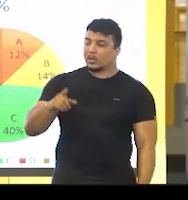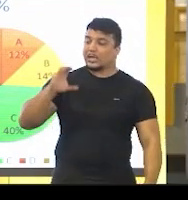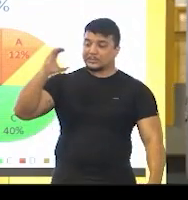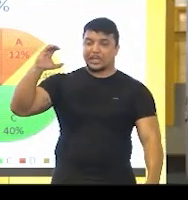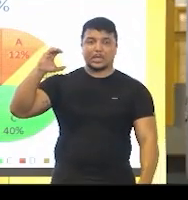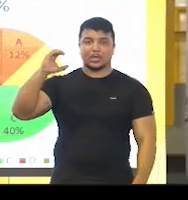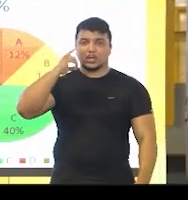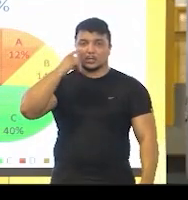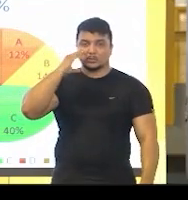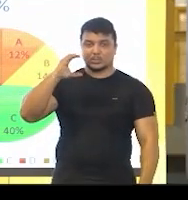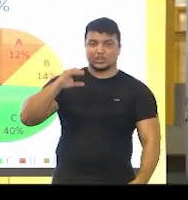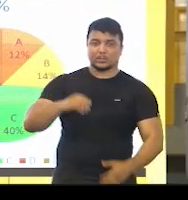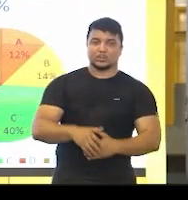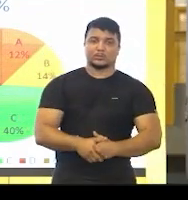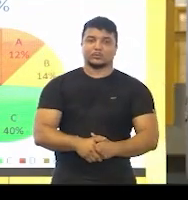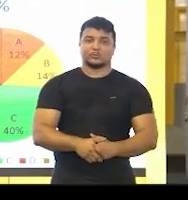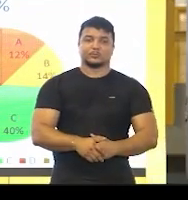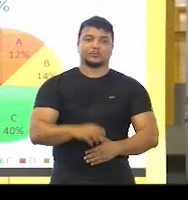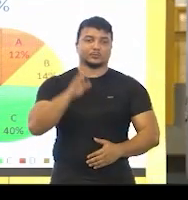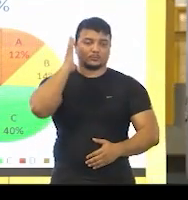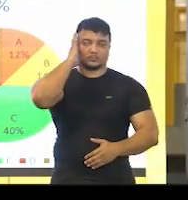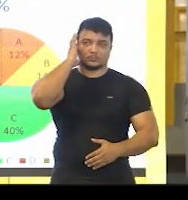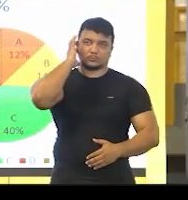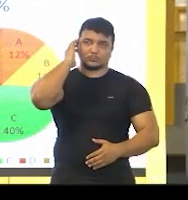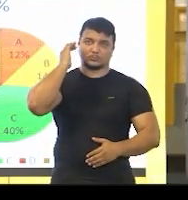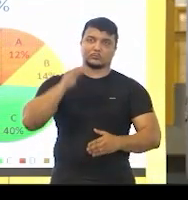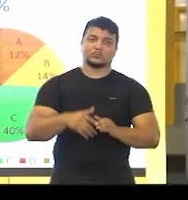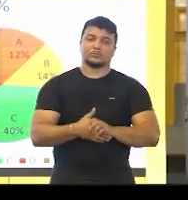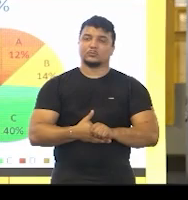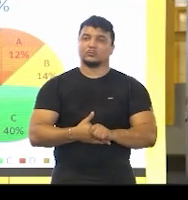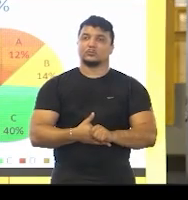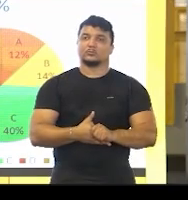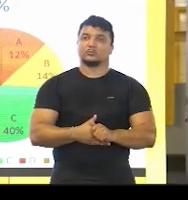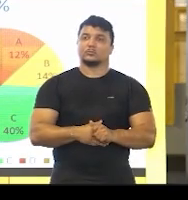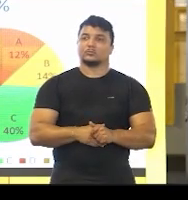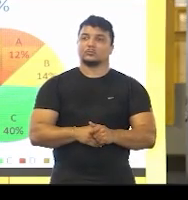Sofistas, pensadores relativistas. E para terminar,